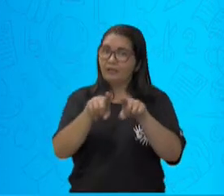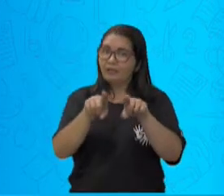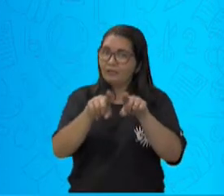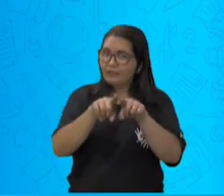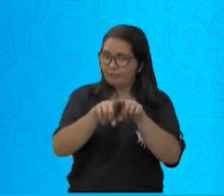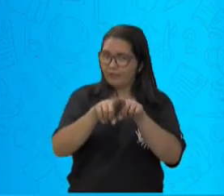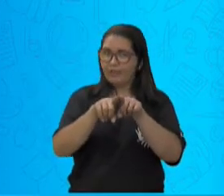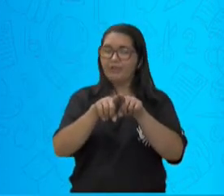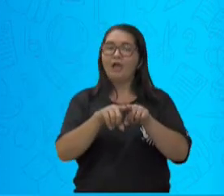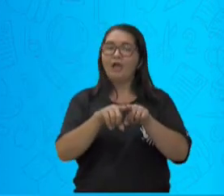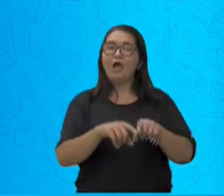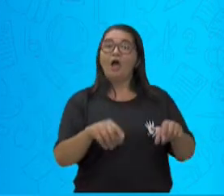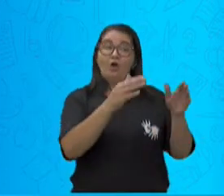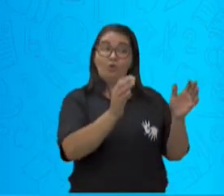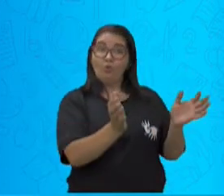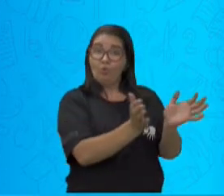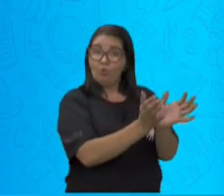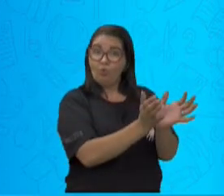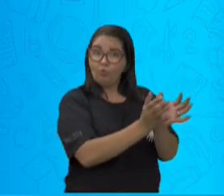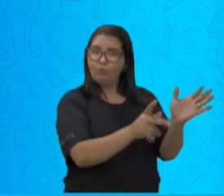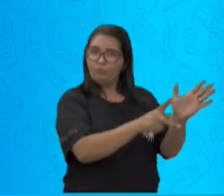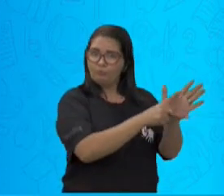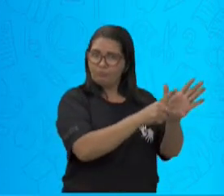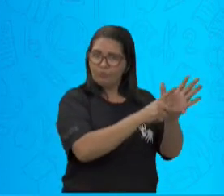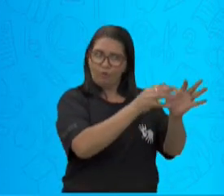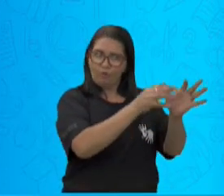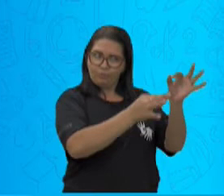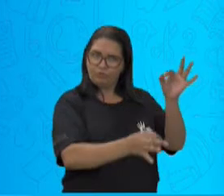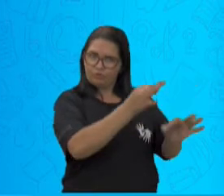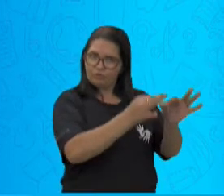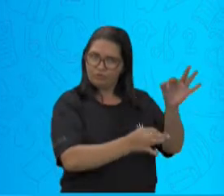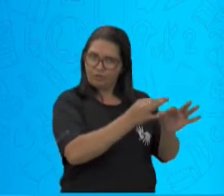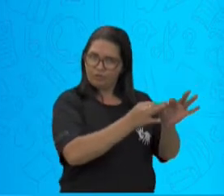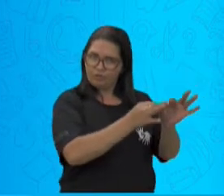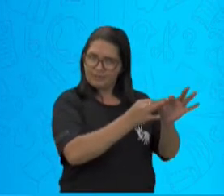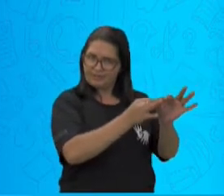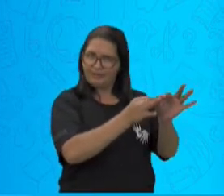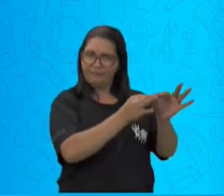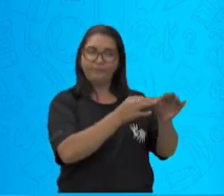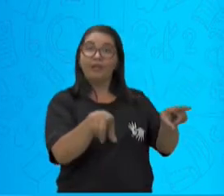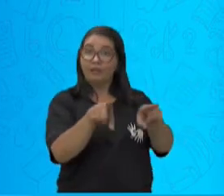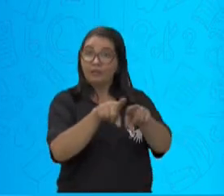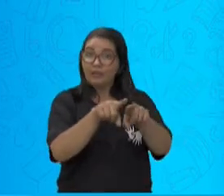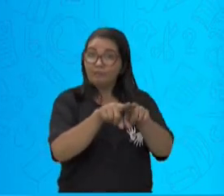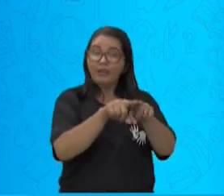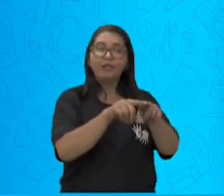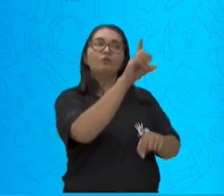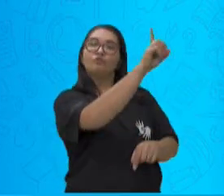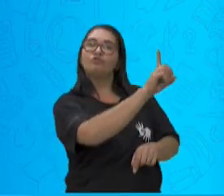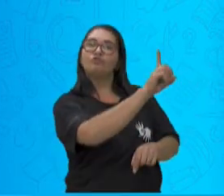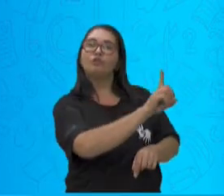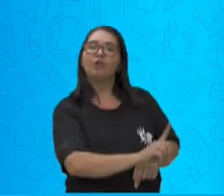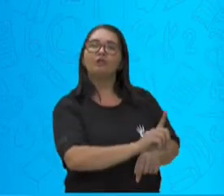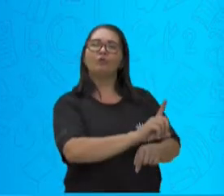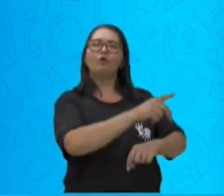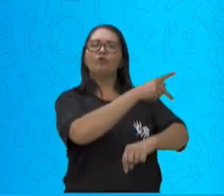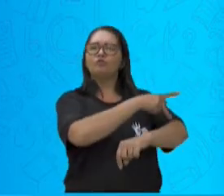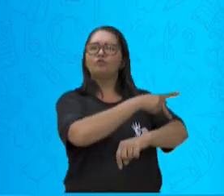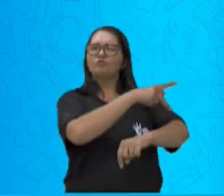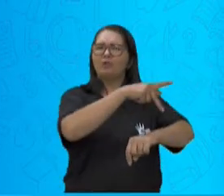julgados pela comissão organizadora, formada por diretores, coordenadores e